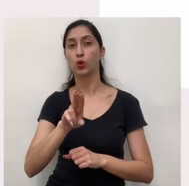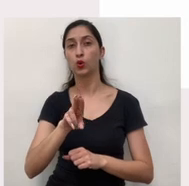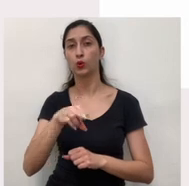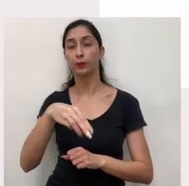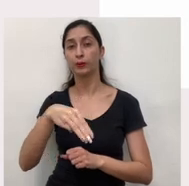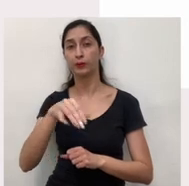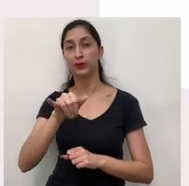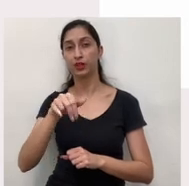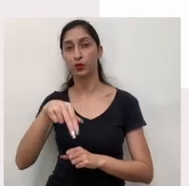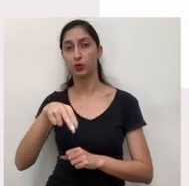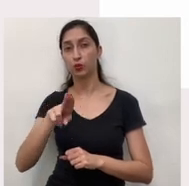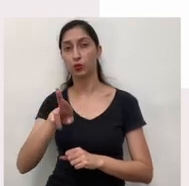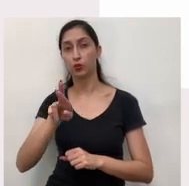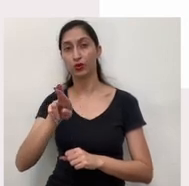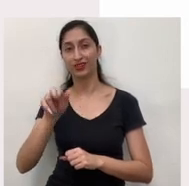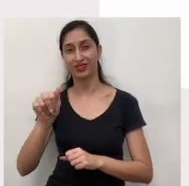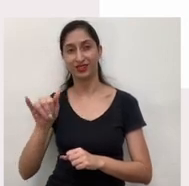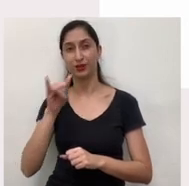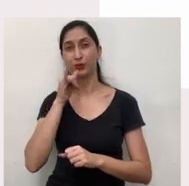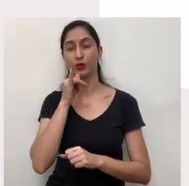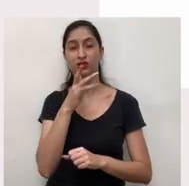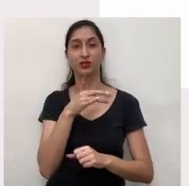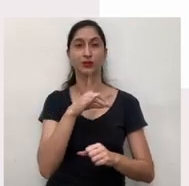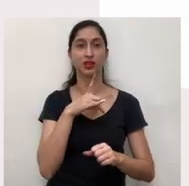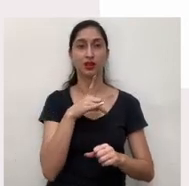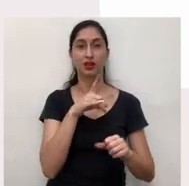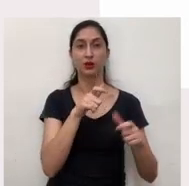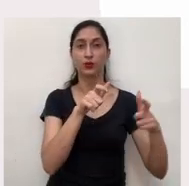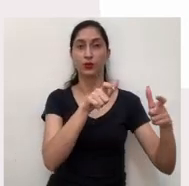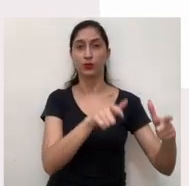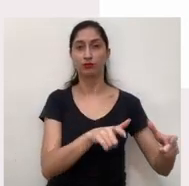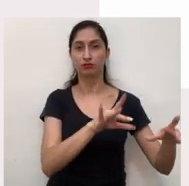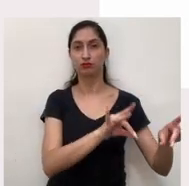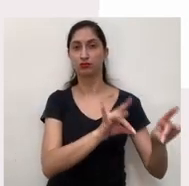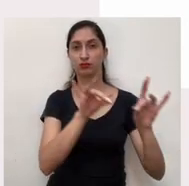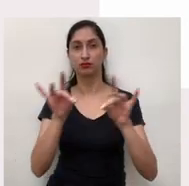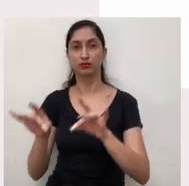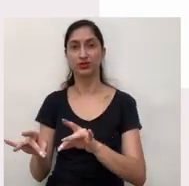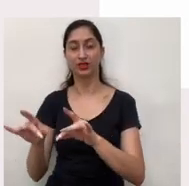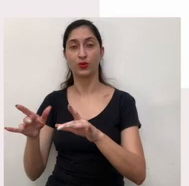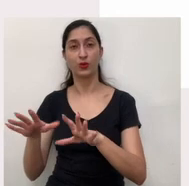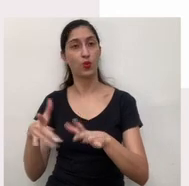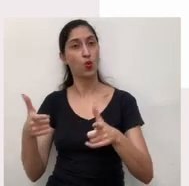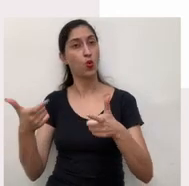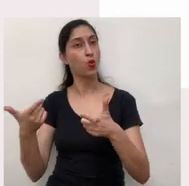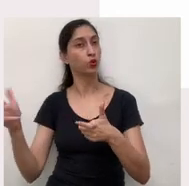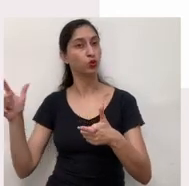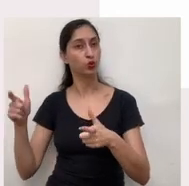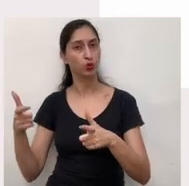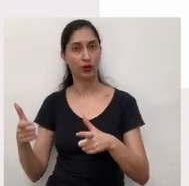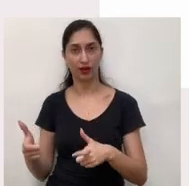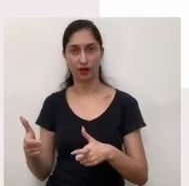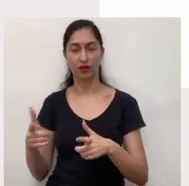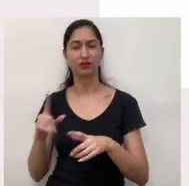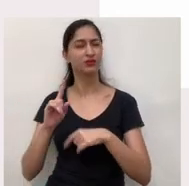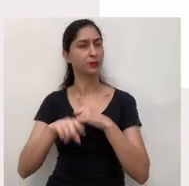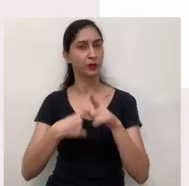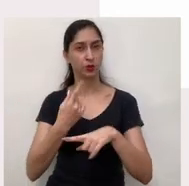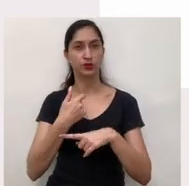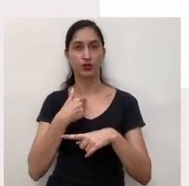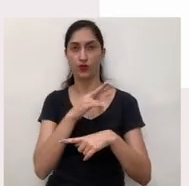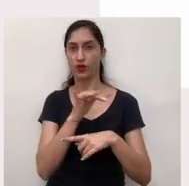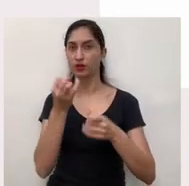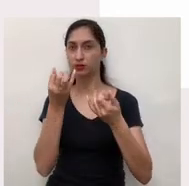do ornamento de um suporte para o outro, né? E a questão das origens, que a gente vai falar, se der tempo,